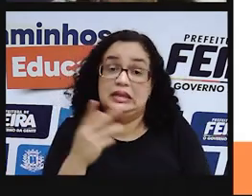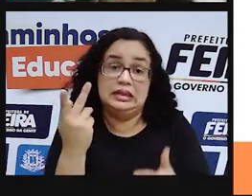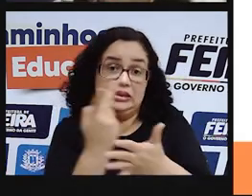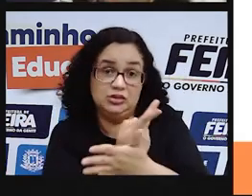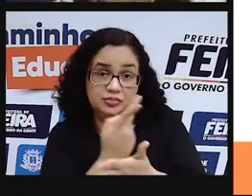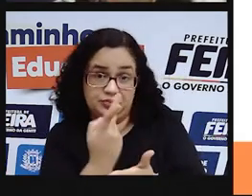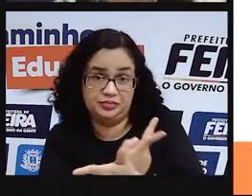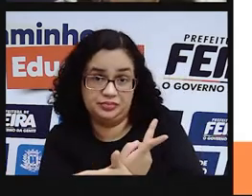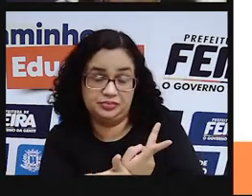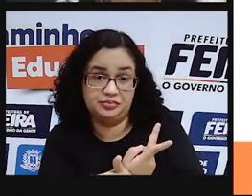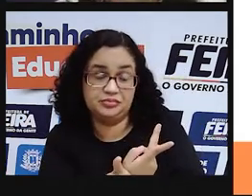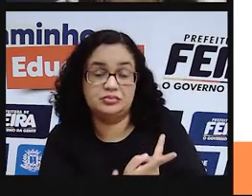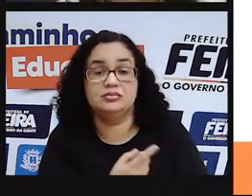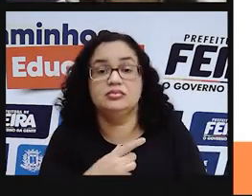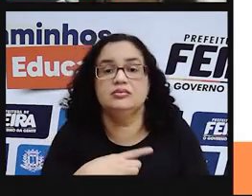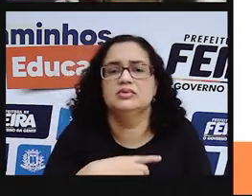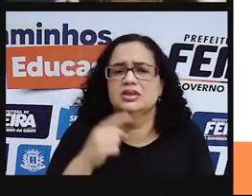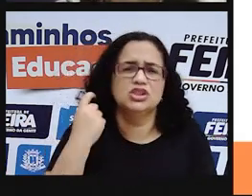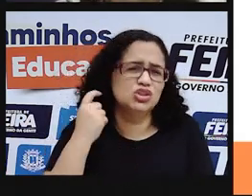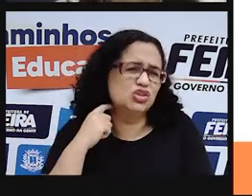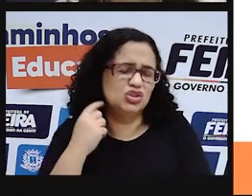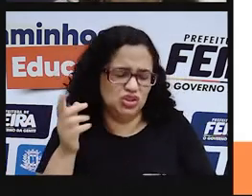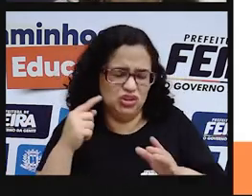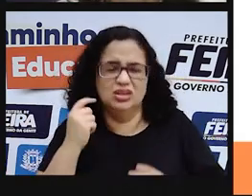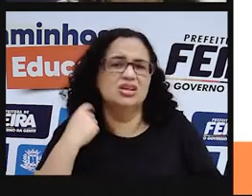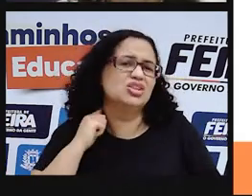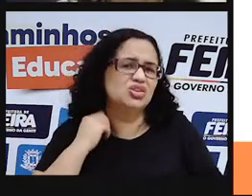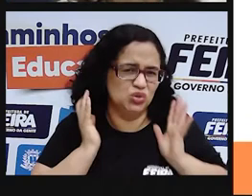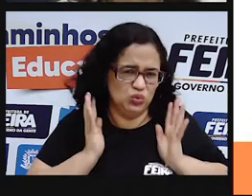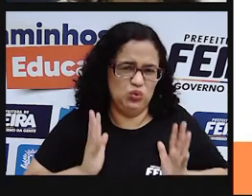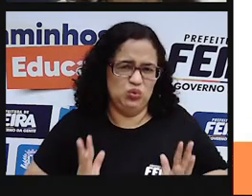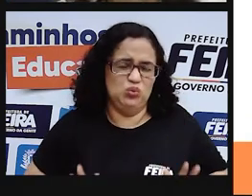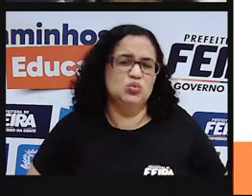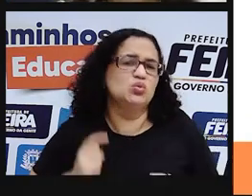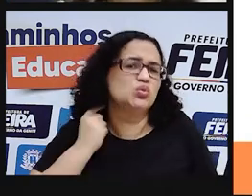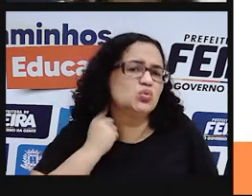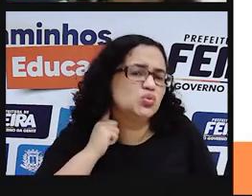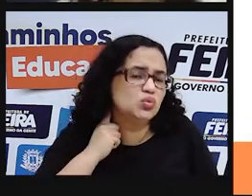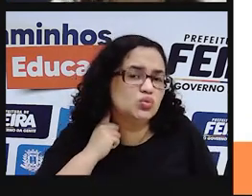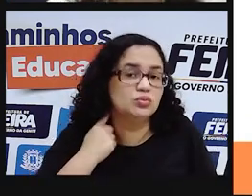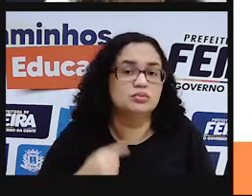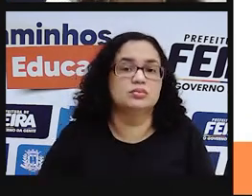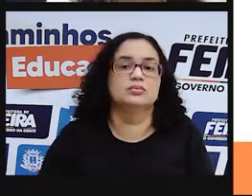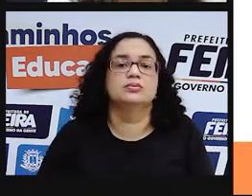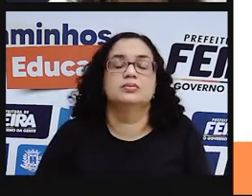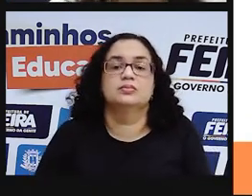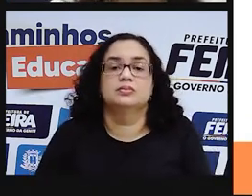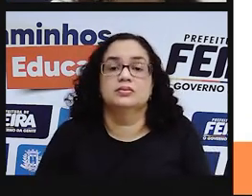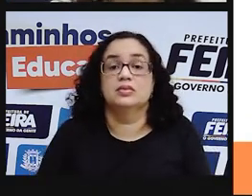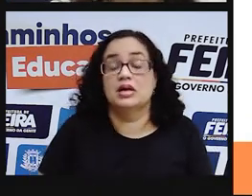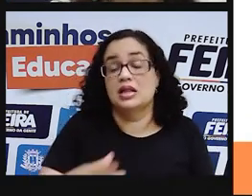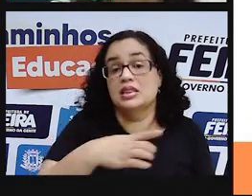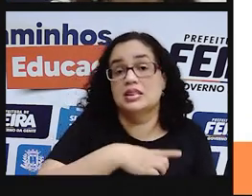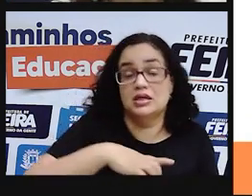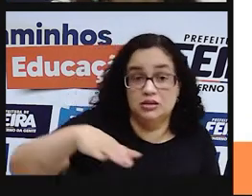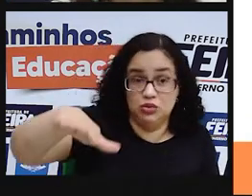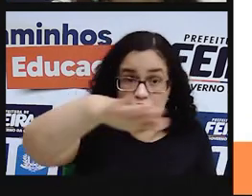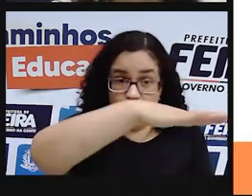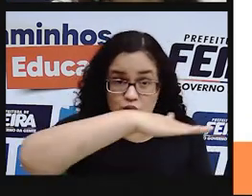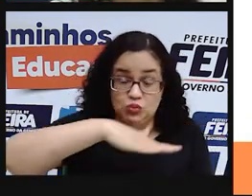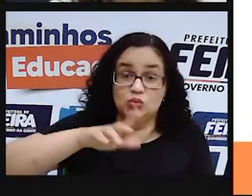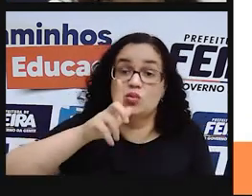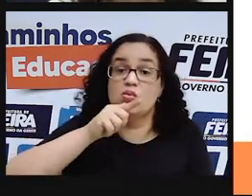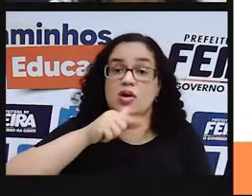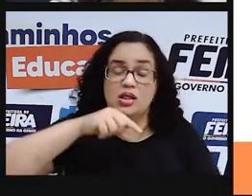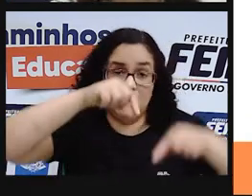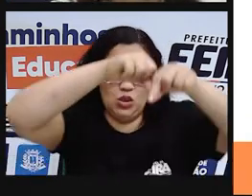que acabam despejando esgoto acabam destruindo a mata ciliar que a vegetação que tem ao redor da